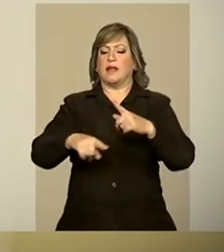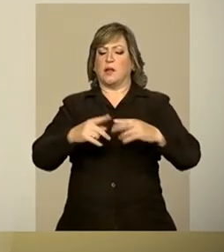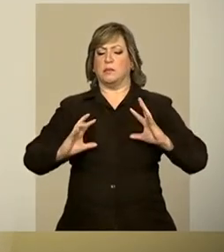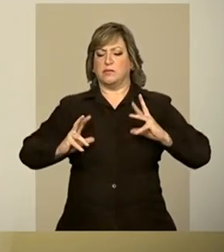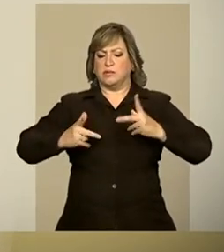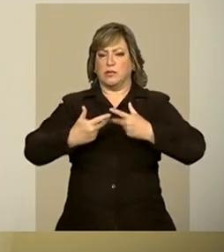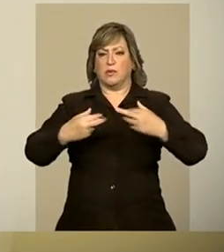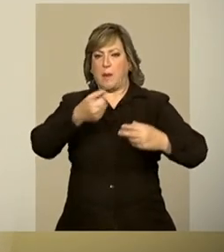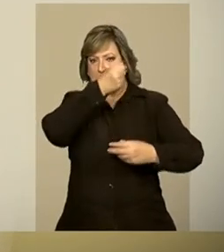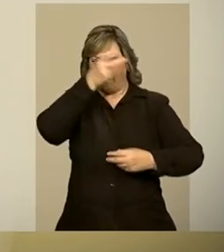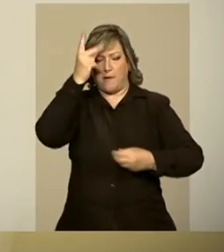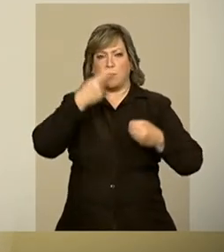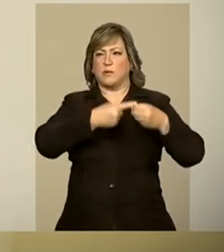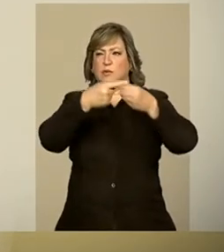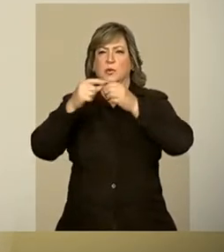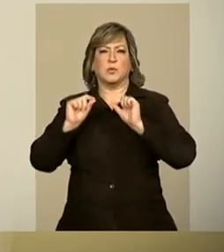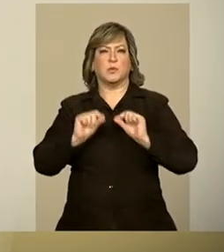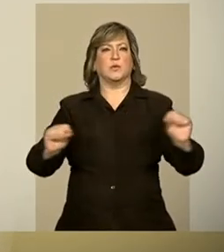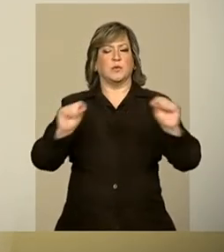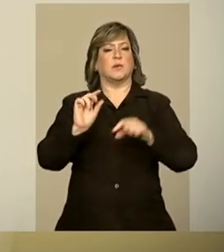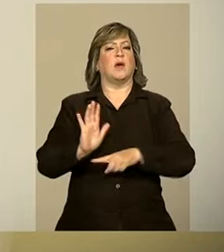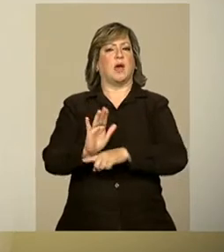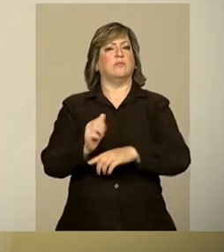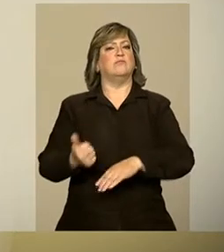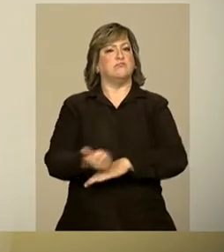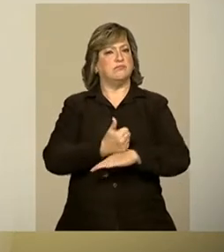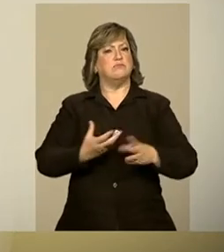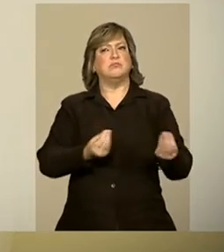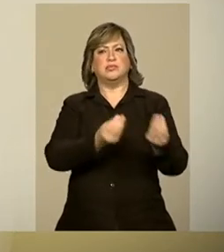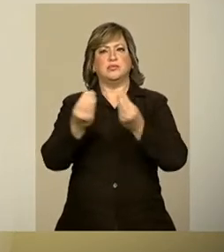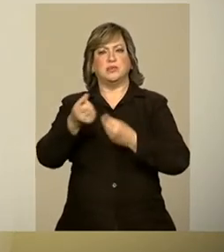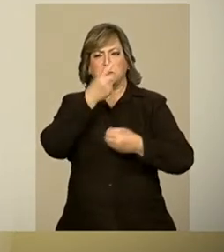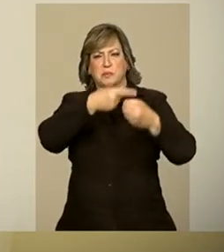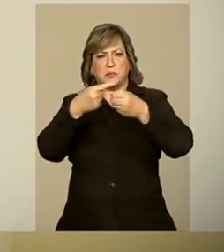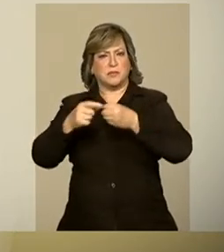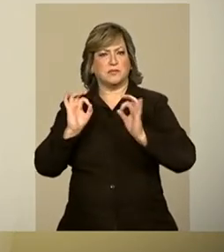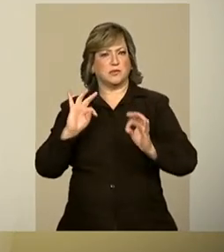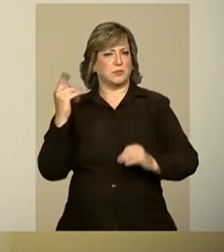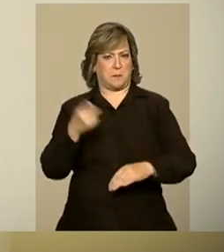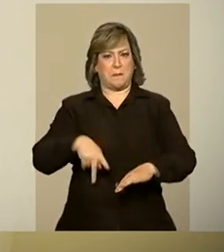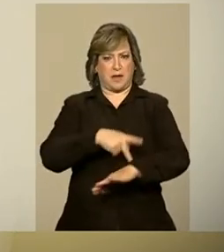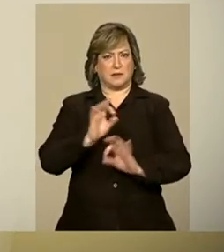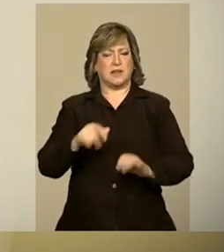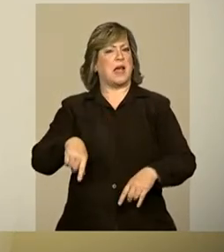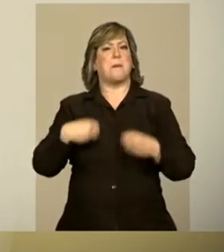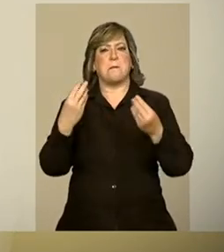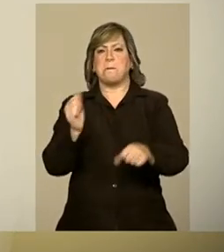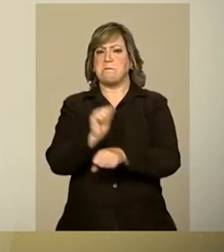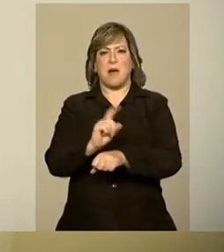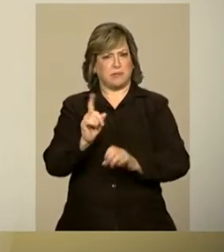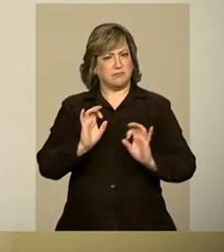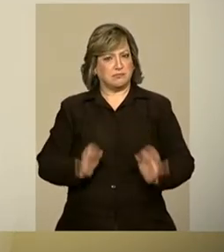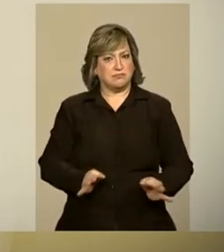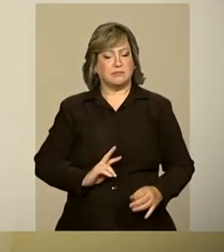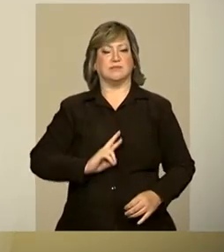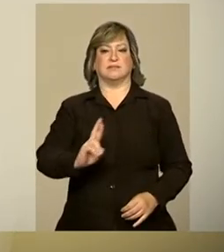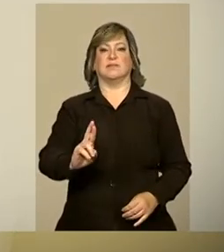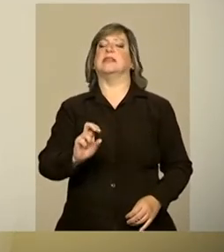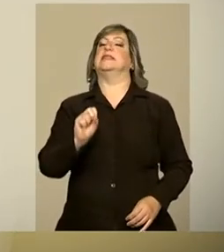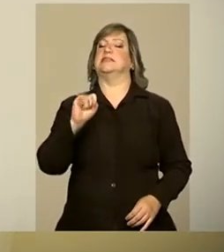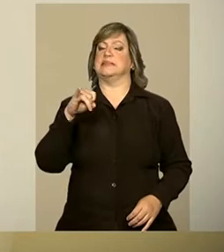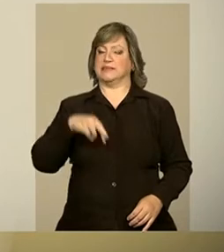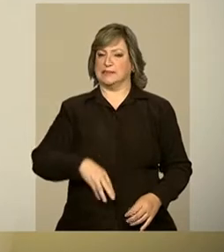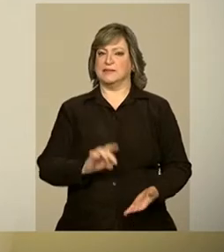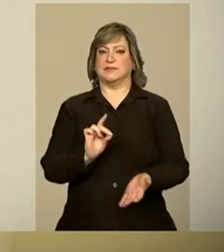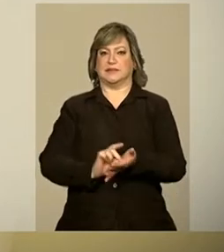prefeituras, que está melhorando em muito a vida nos pequenos municípios do nosso país. Essas entregas não param, não é mesmo, Presidenta? É verdade,